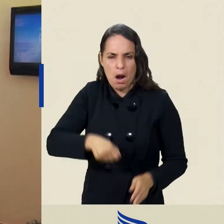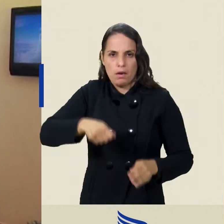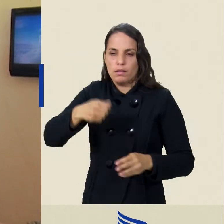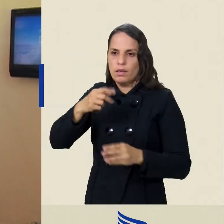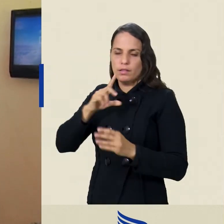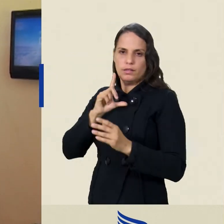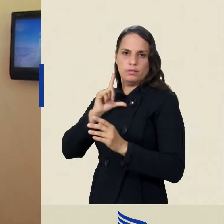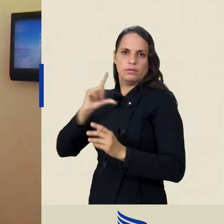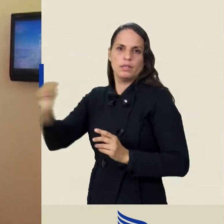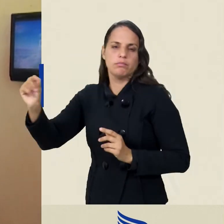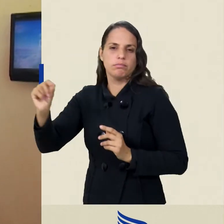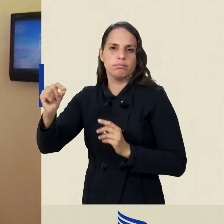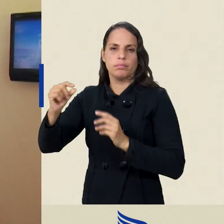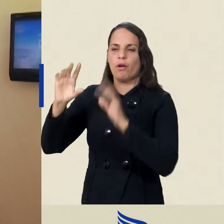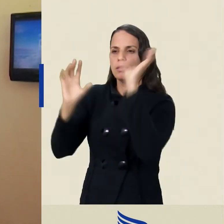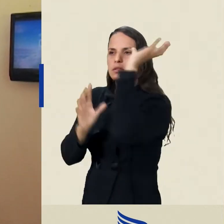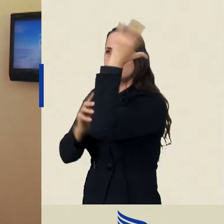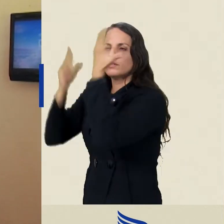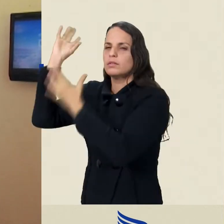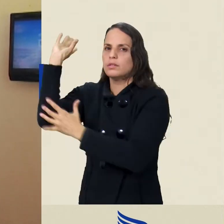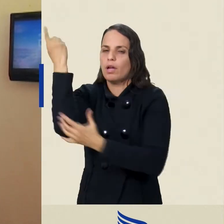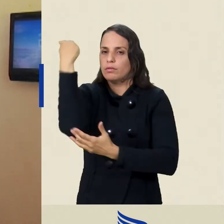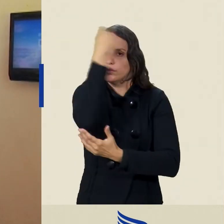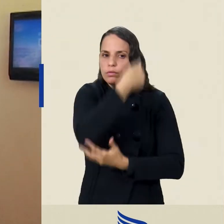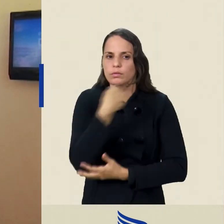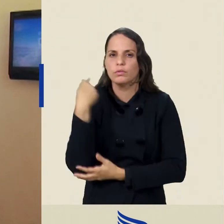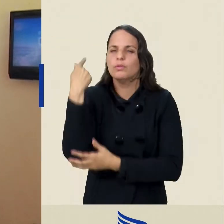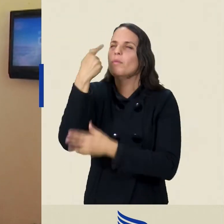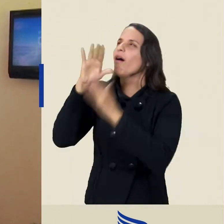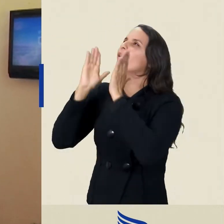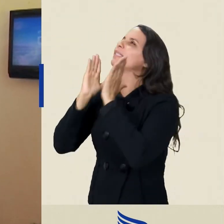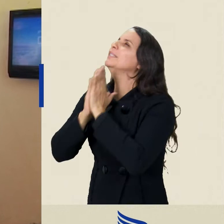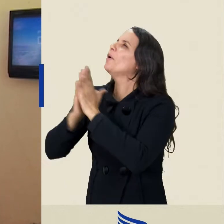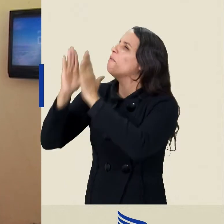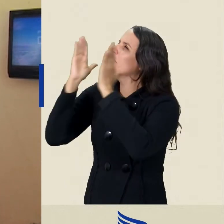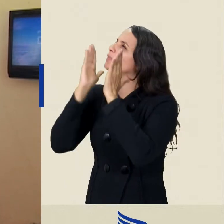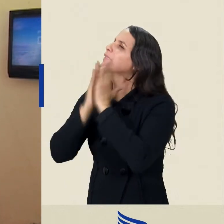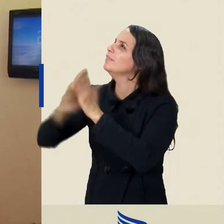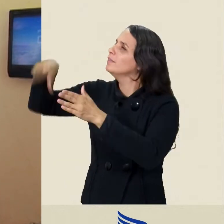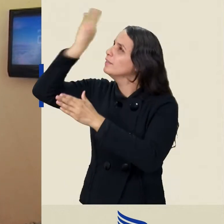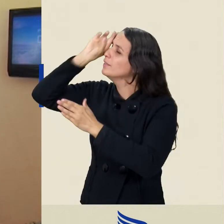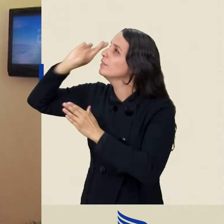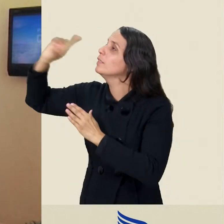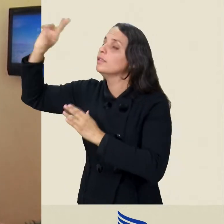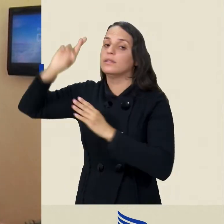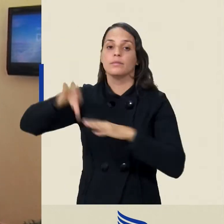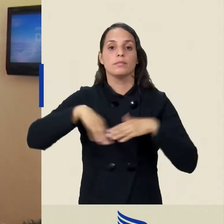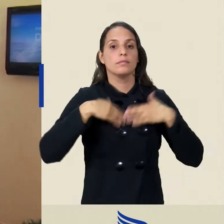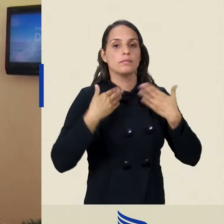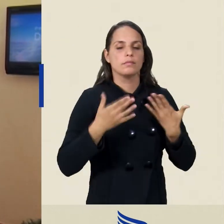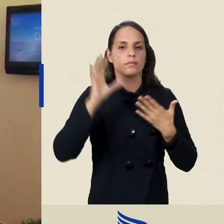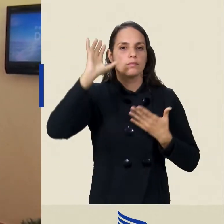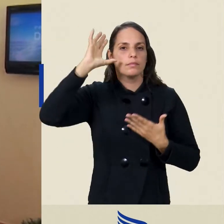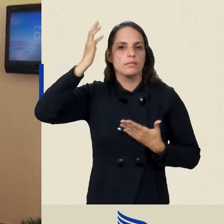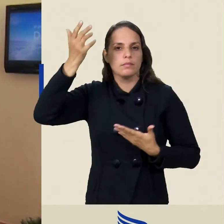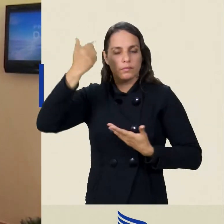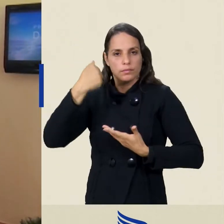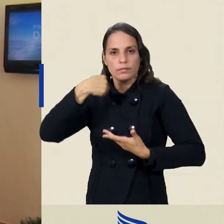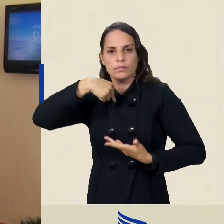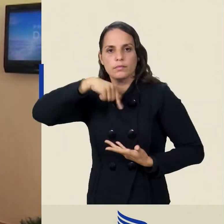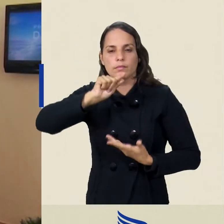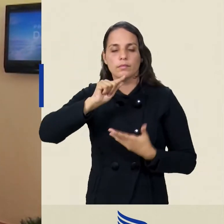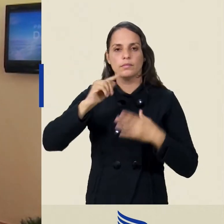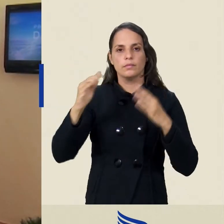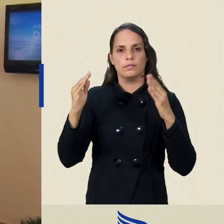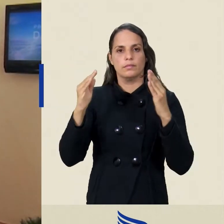vai para um bosque e por 1 hora luta com Deus. Então, ele decide ir e anunciar